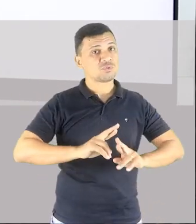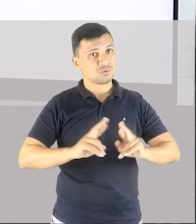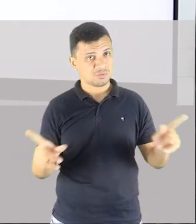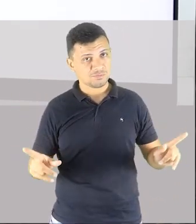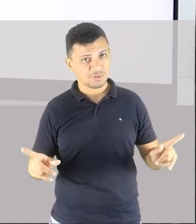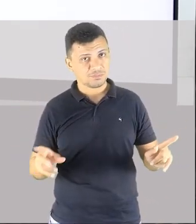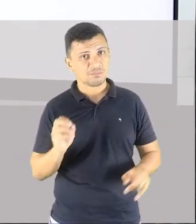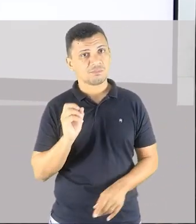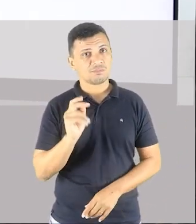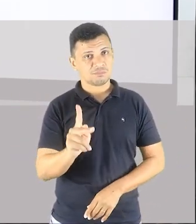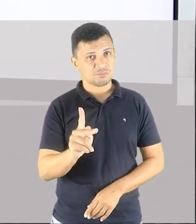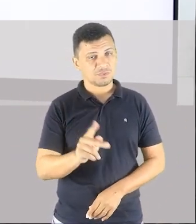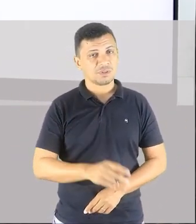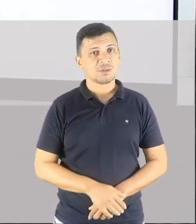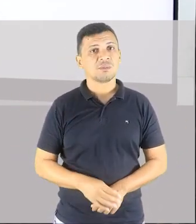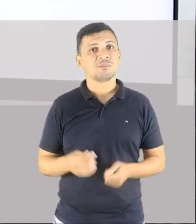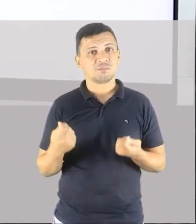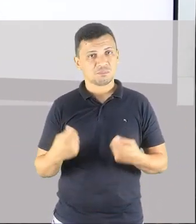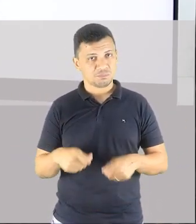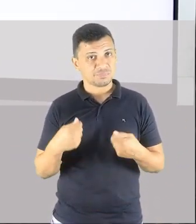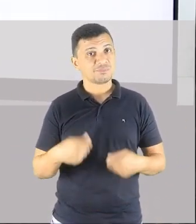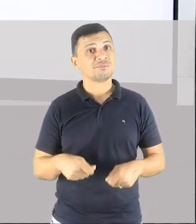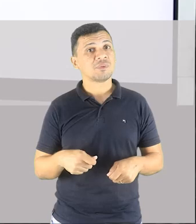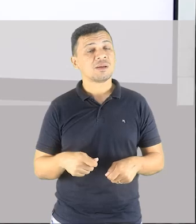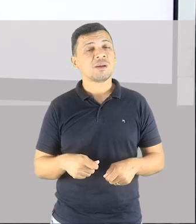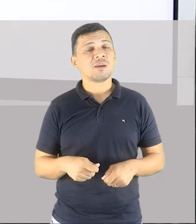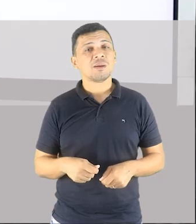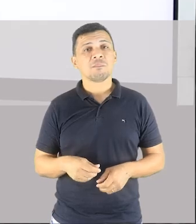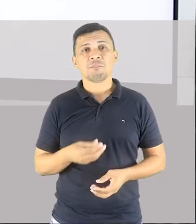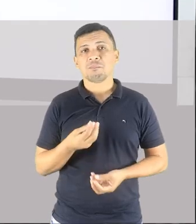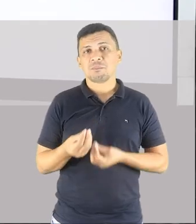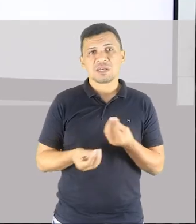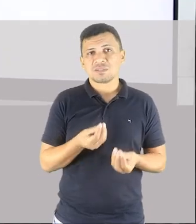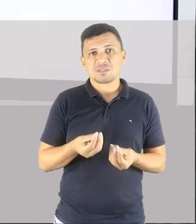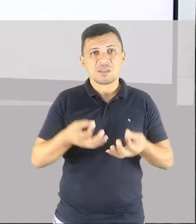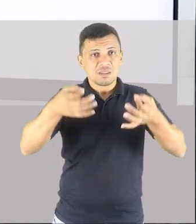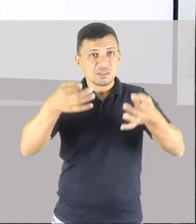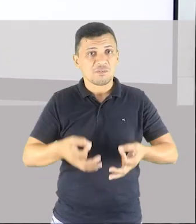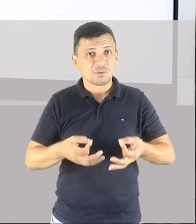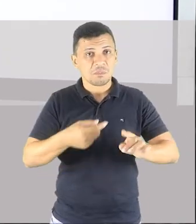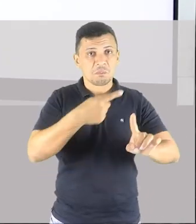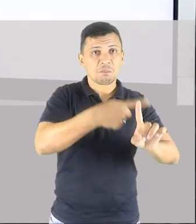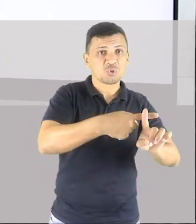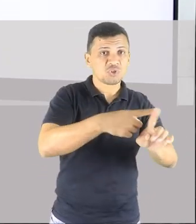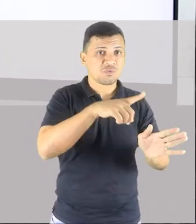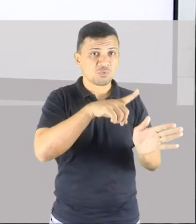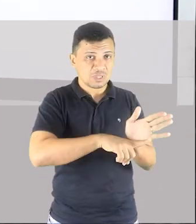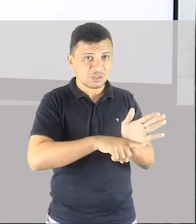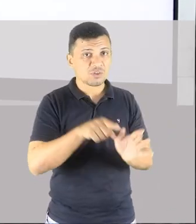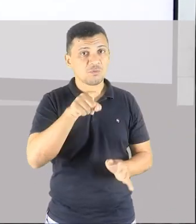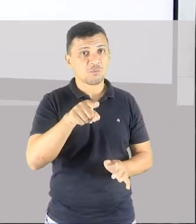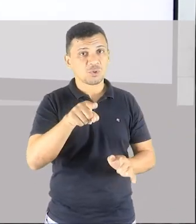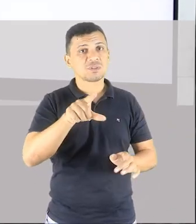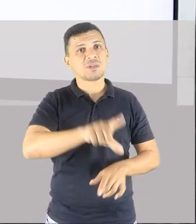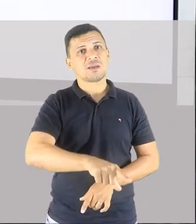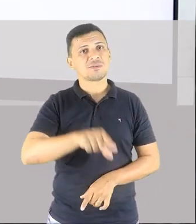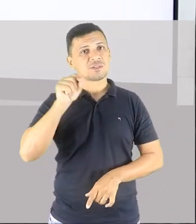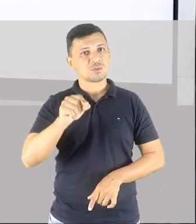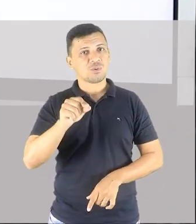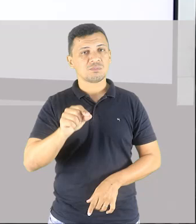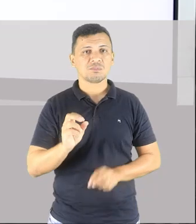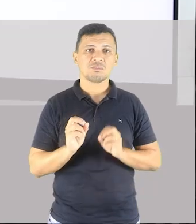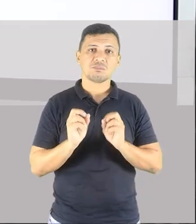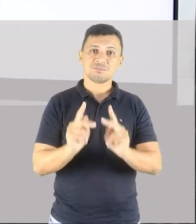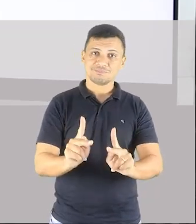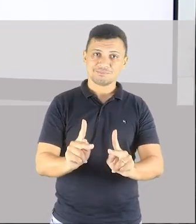contrário, tá? Então isso é preciso. Mas aí o lado que vai ser positivo ou negativo você escolhe.